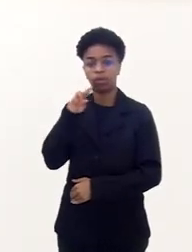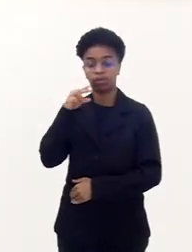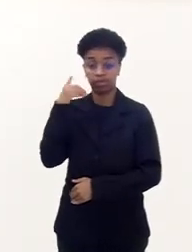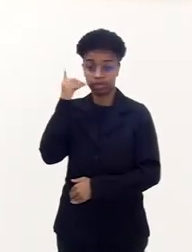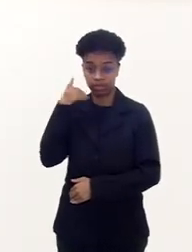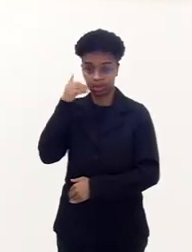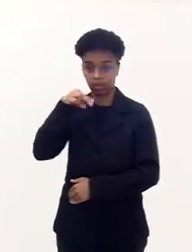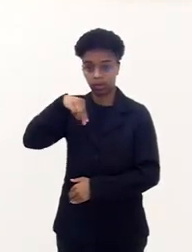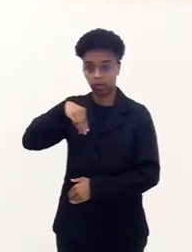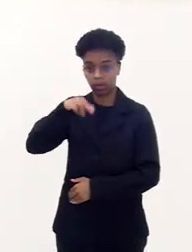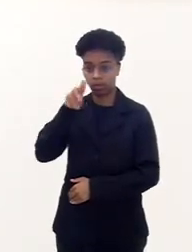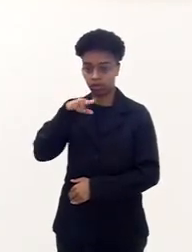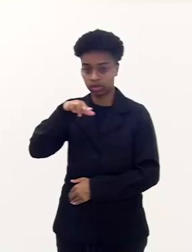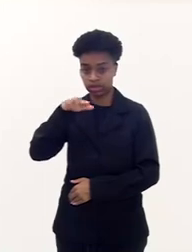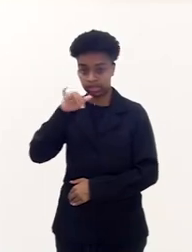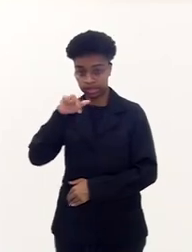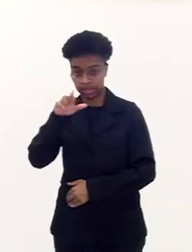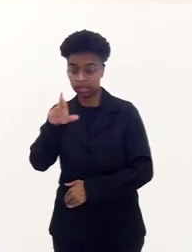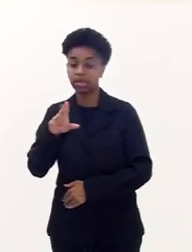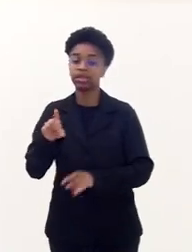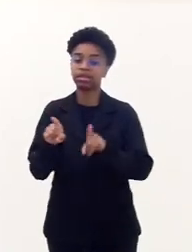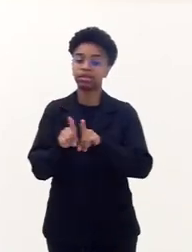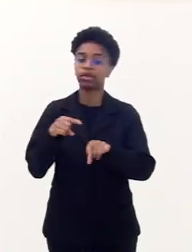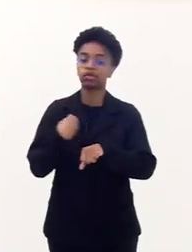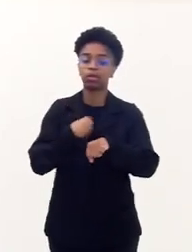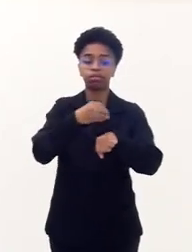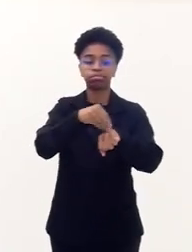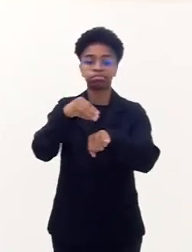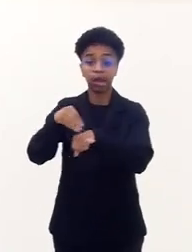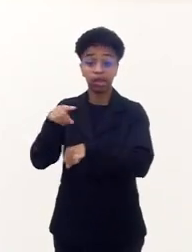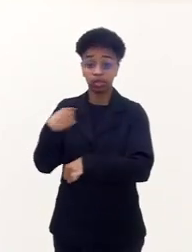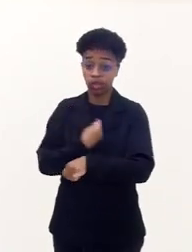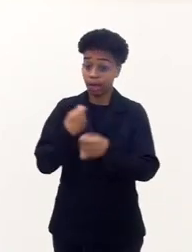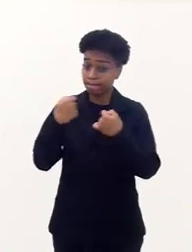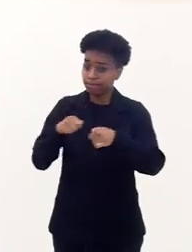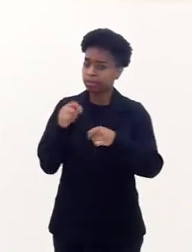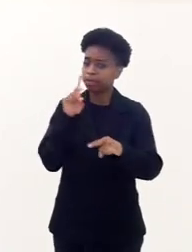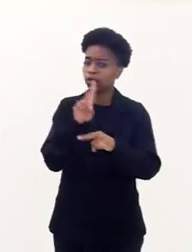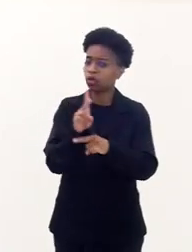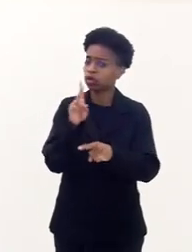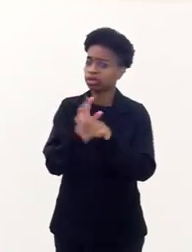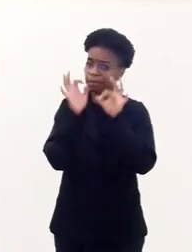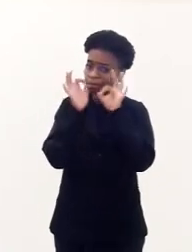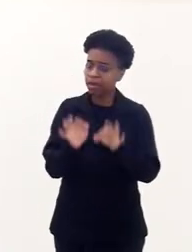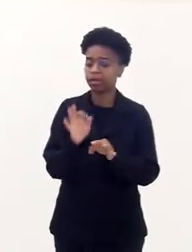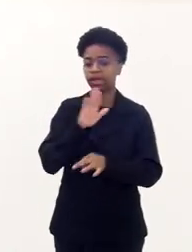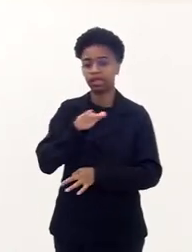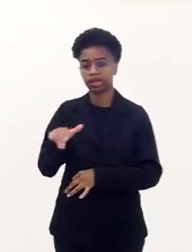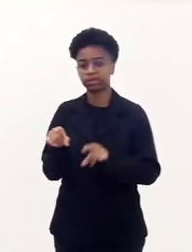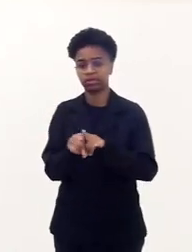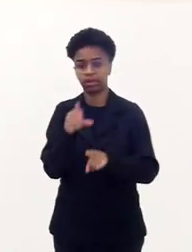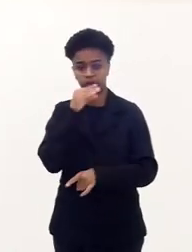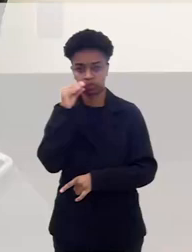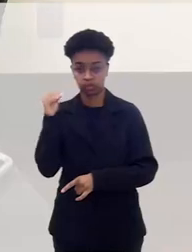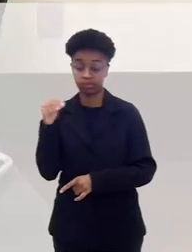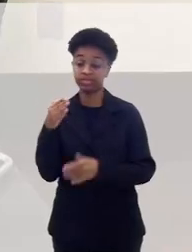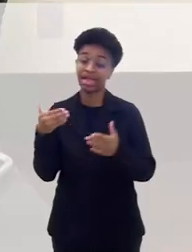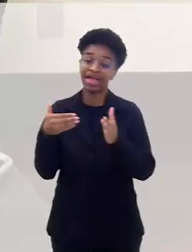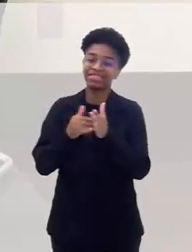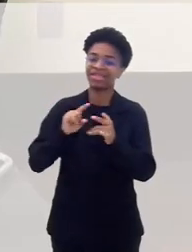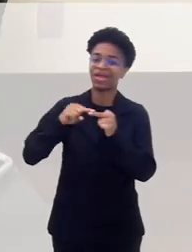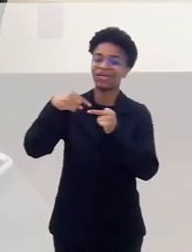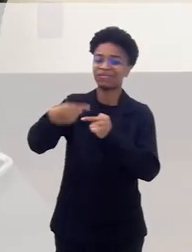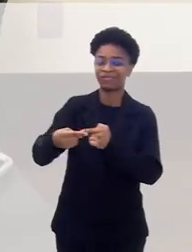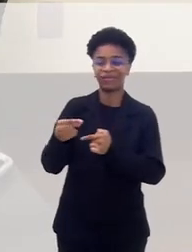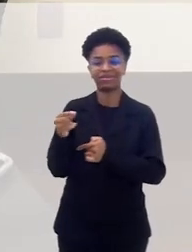deixamos um recado uma mensagem que é preciso proteger integralmente as nossas crianças e adolescentes e até